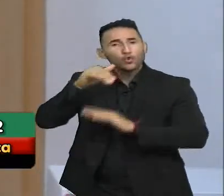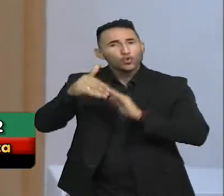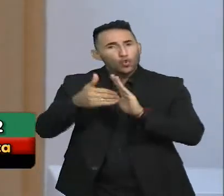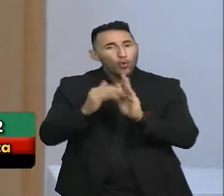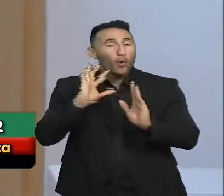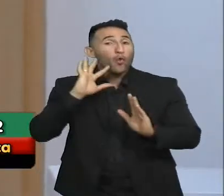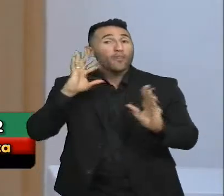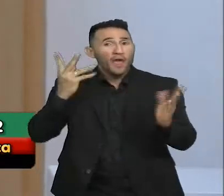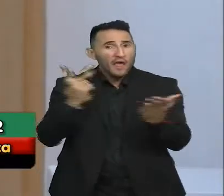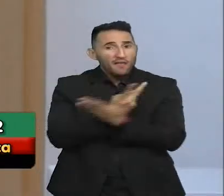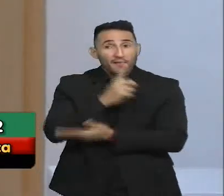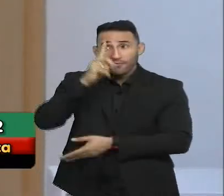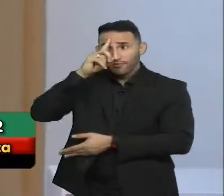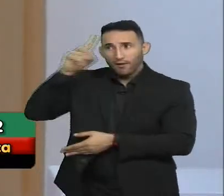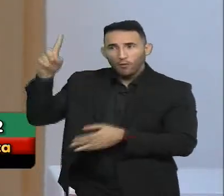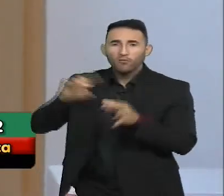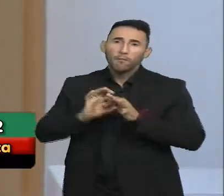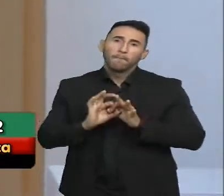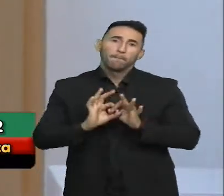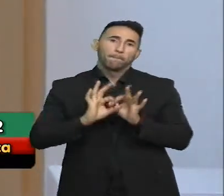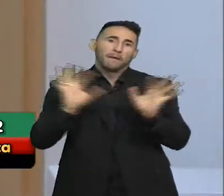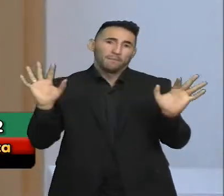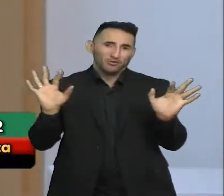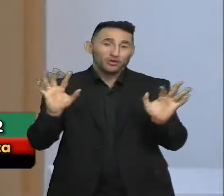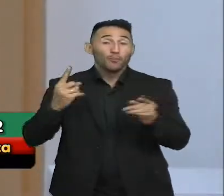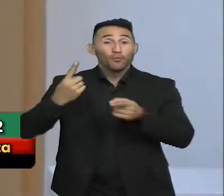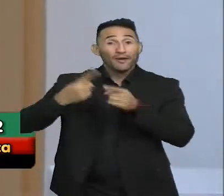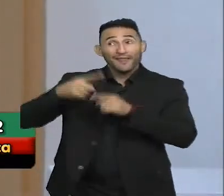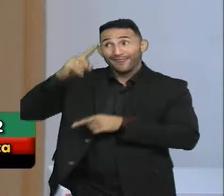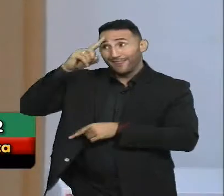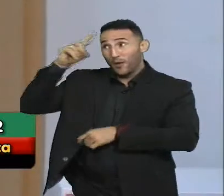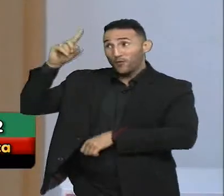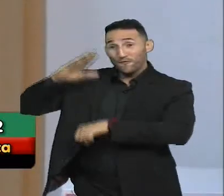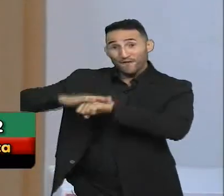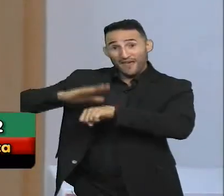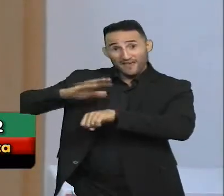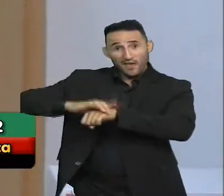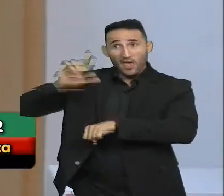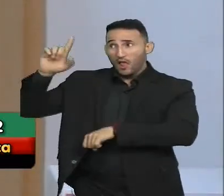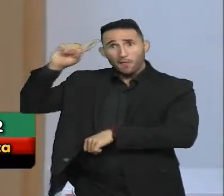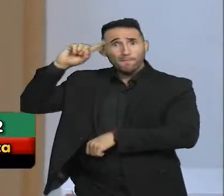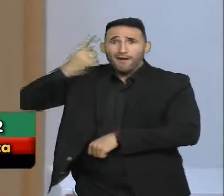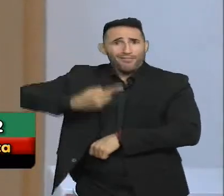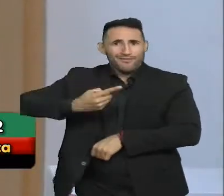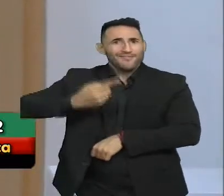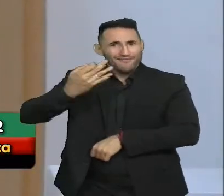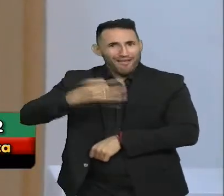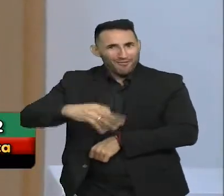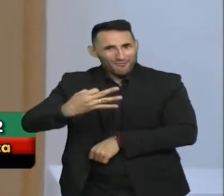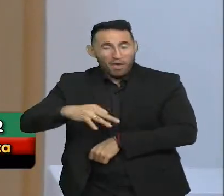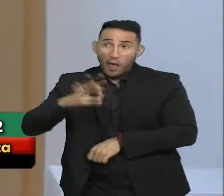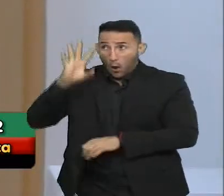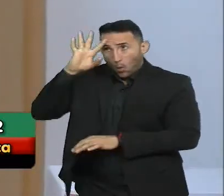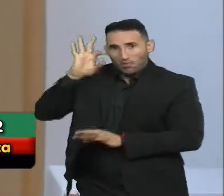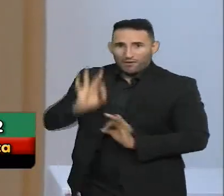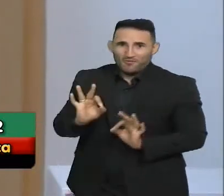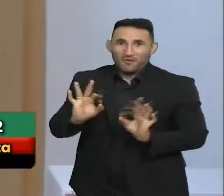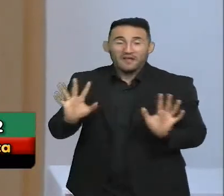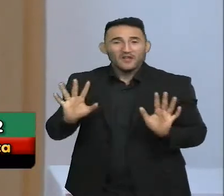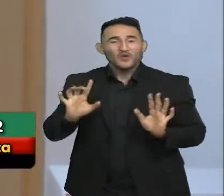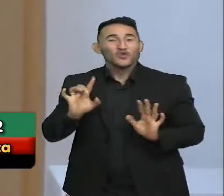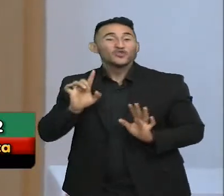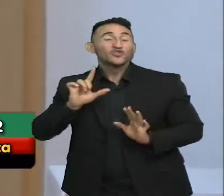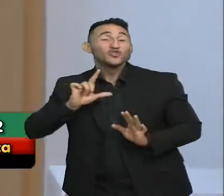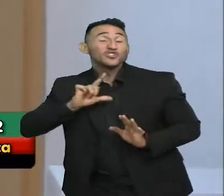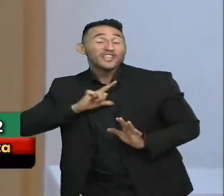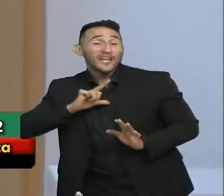quiser, não é isso? Então, tudo, se Deus é criador... Se ele criou, ele está no comando, não está? Assim eu entendo. Então, só existe o que